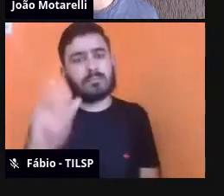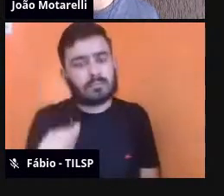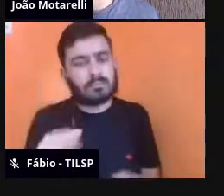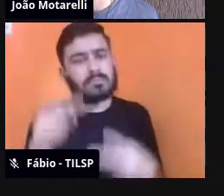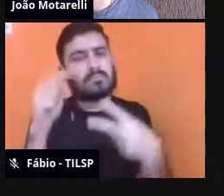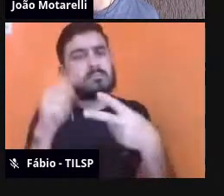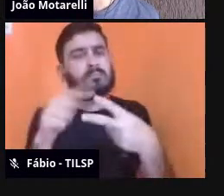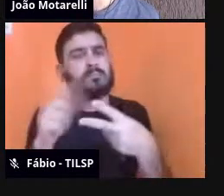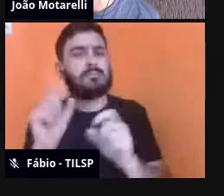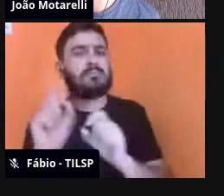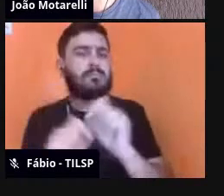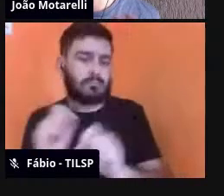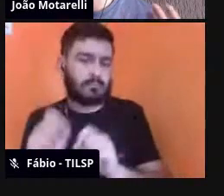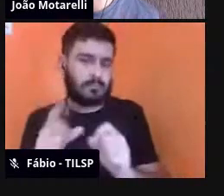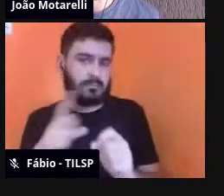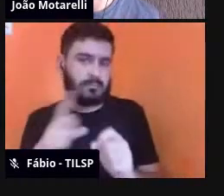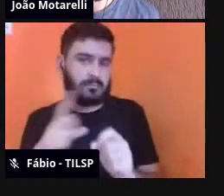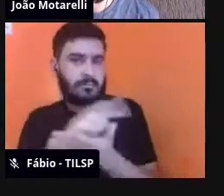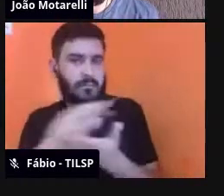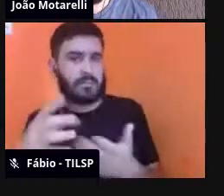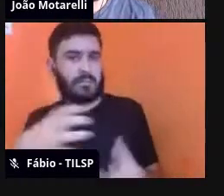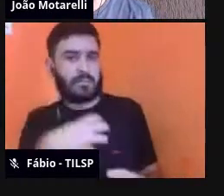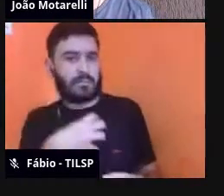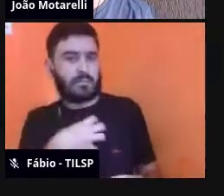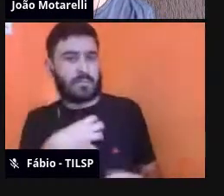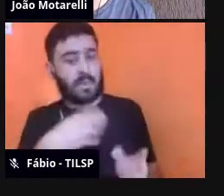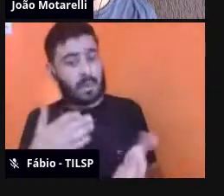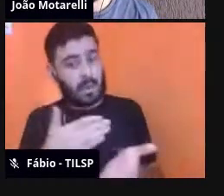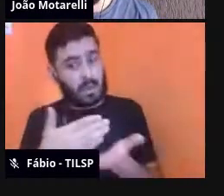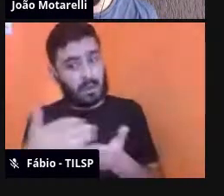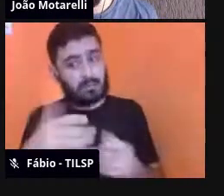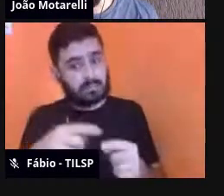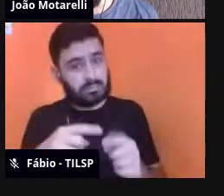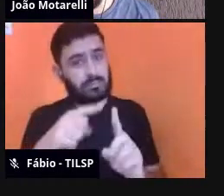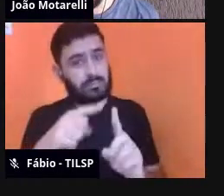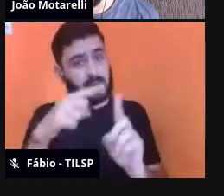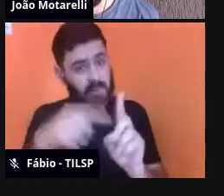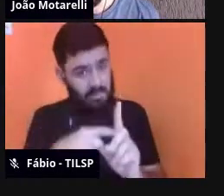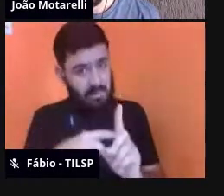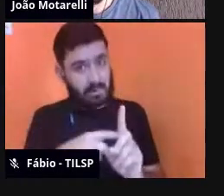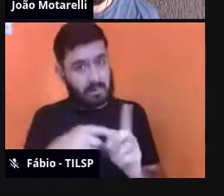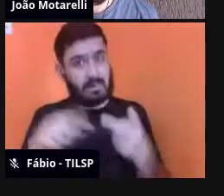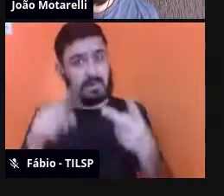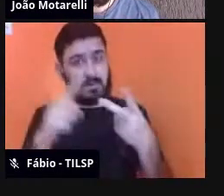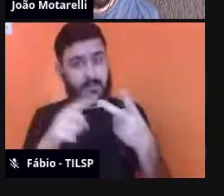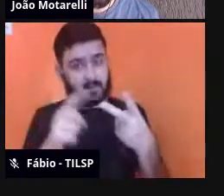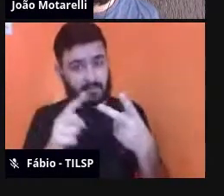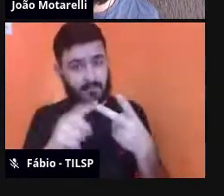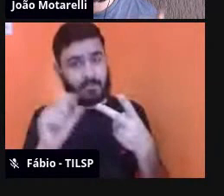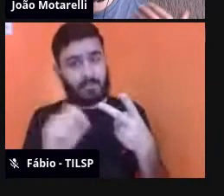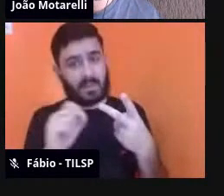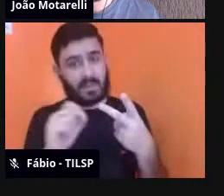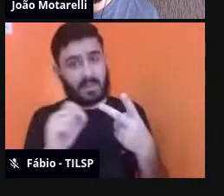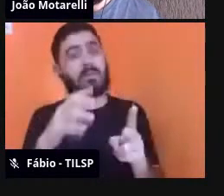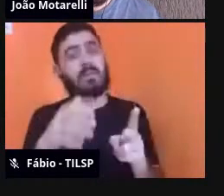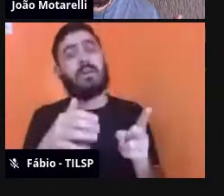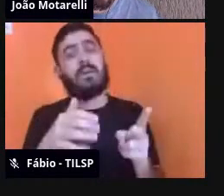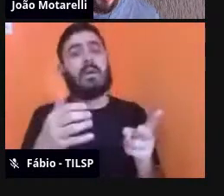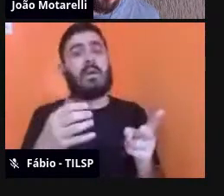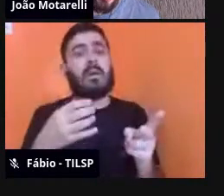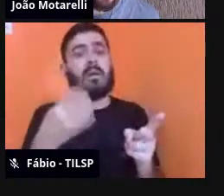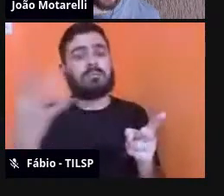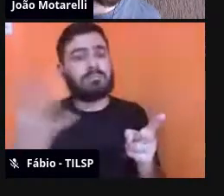durante a gestação. A drancorexia está relacionada com o consumo de bebida alcoólica. A diabulimia é, por exemplo,